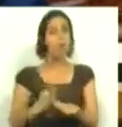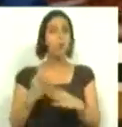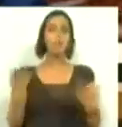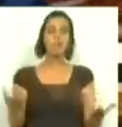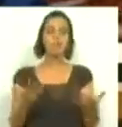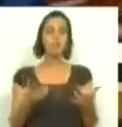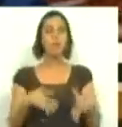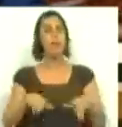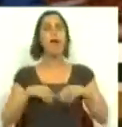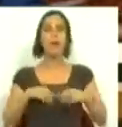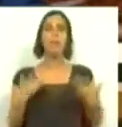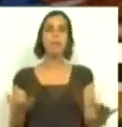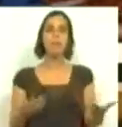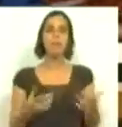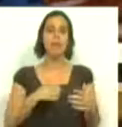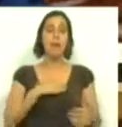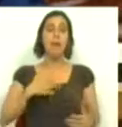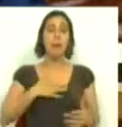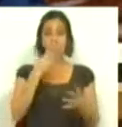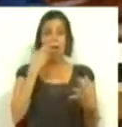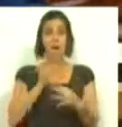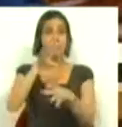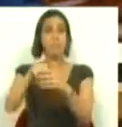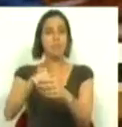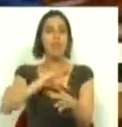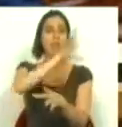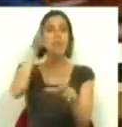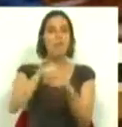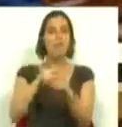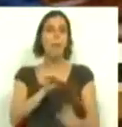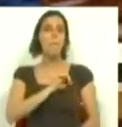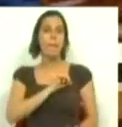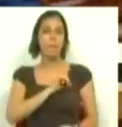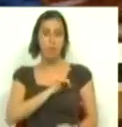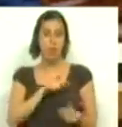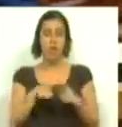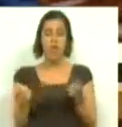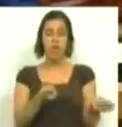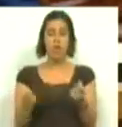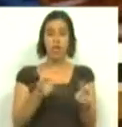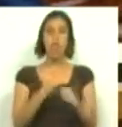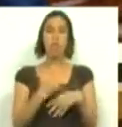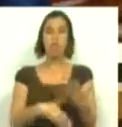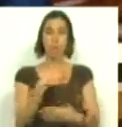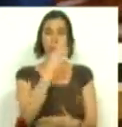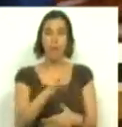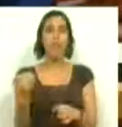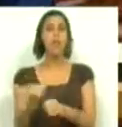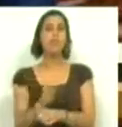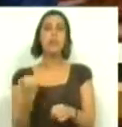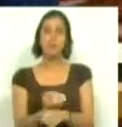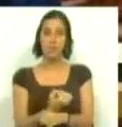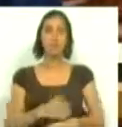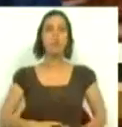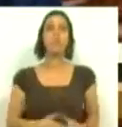último, admitindo a empresarialização e o envolvimento dos particulares na gestão operacional dos